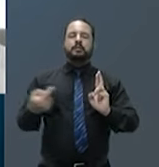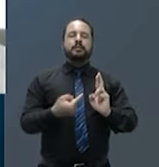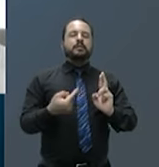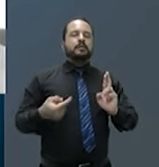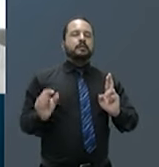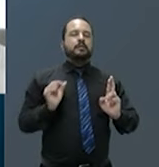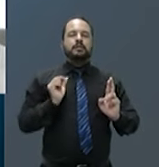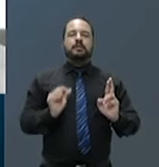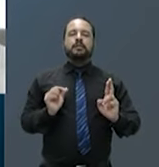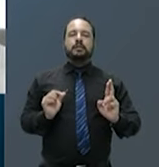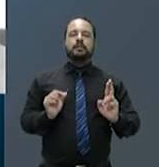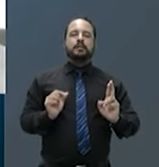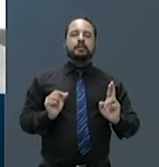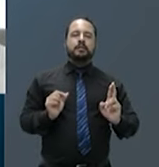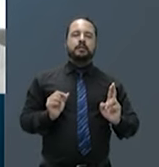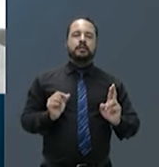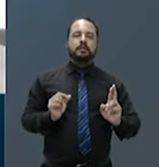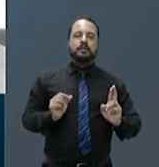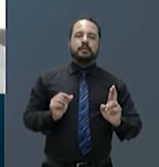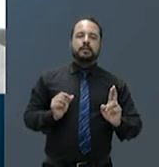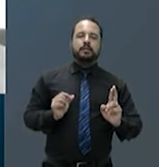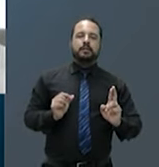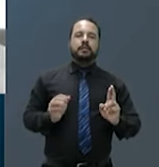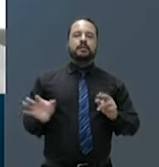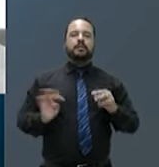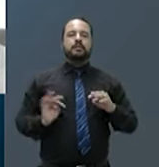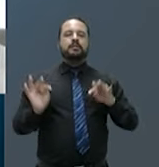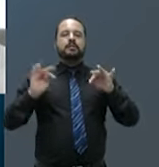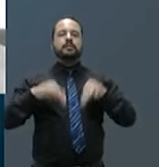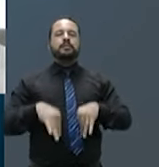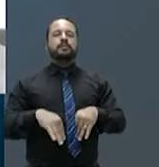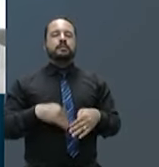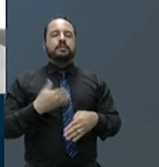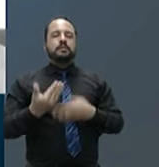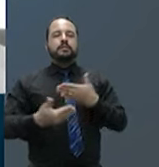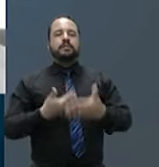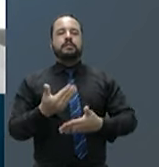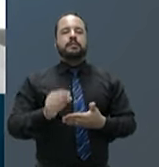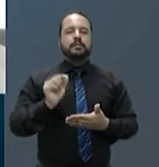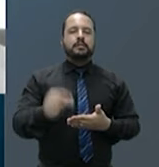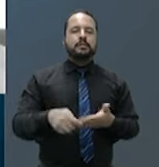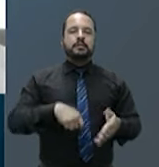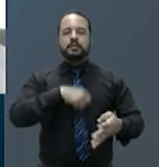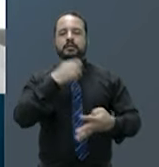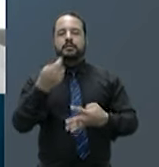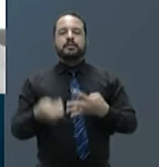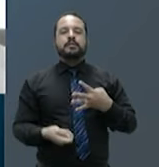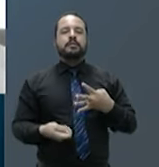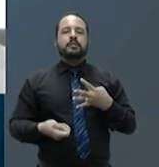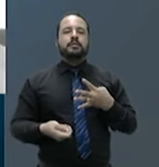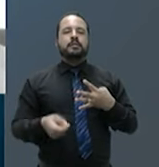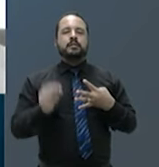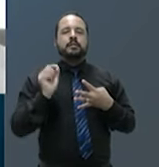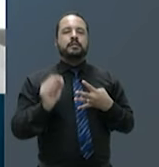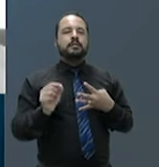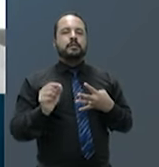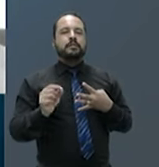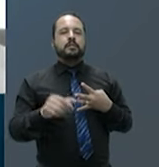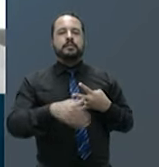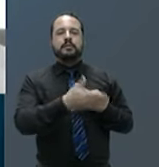deu por meio, chegou ao fim com a prolação de uma sentença que a